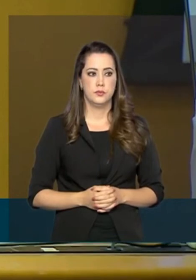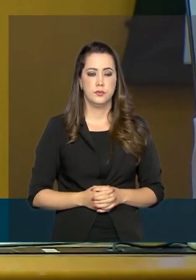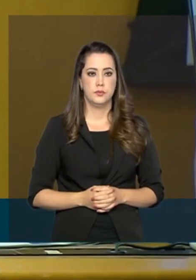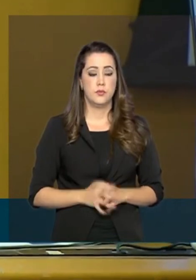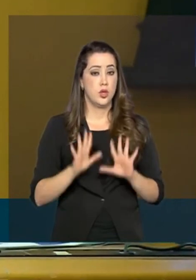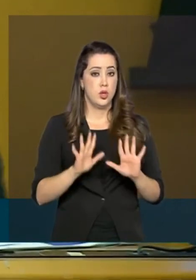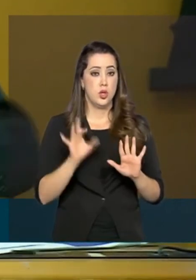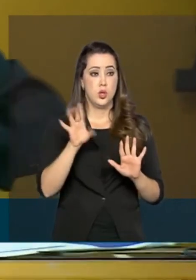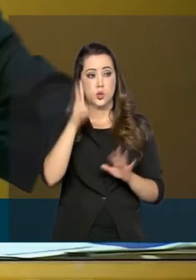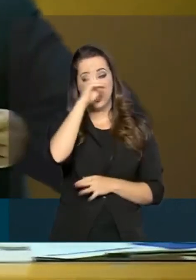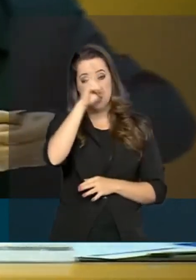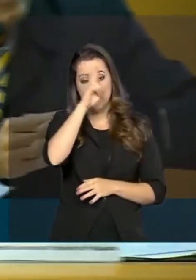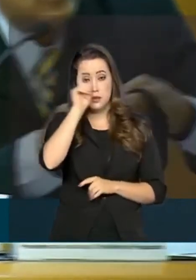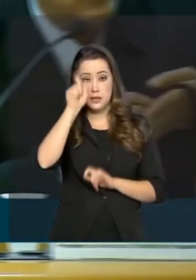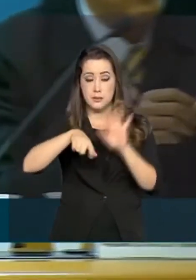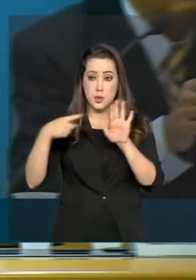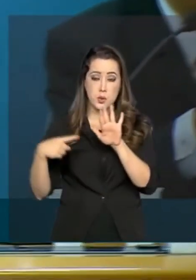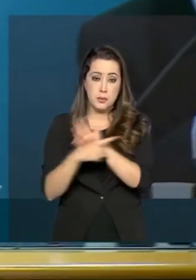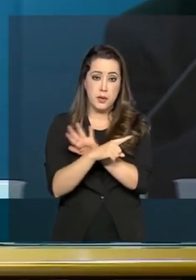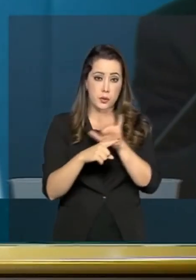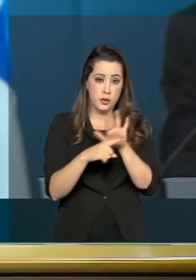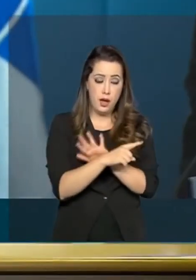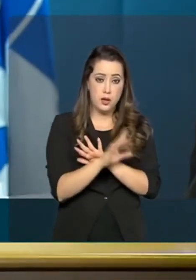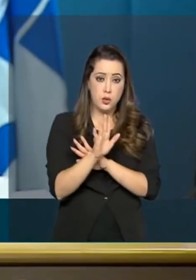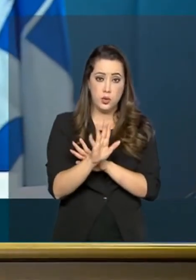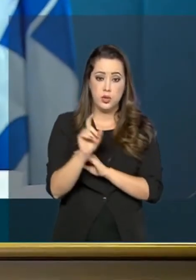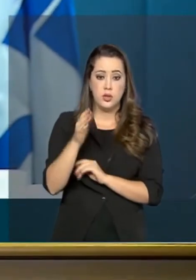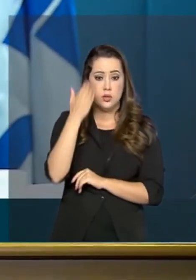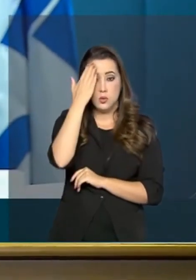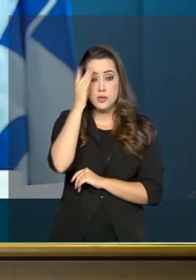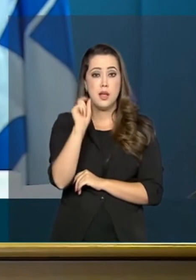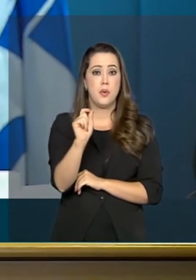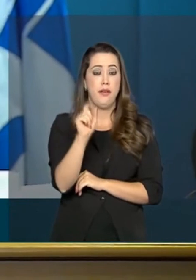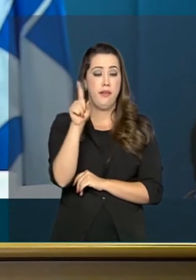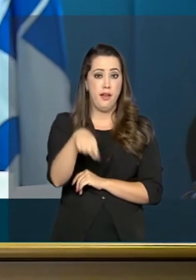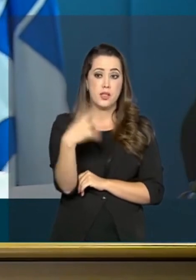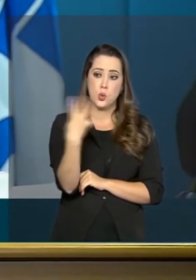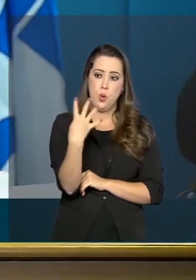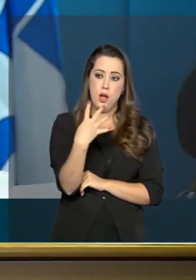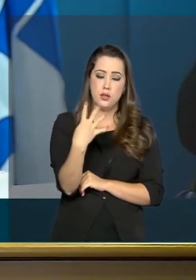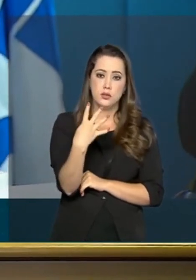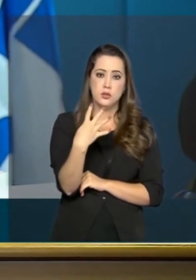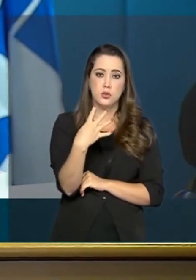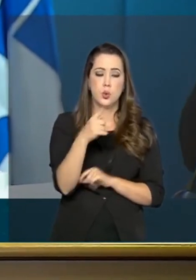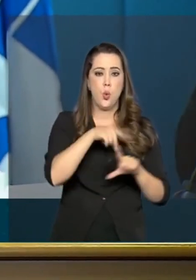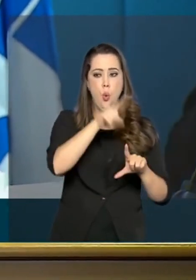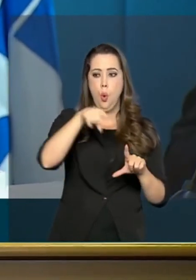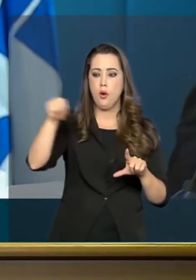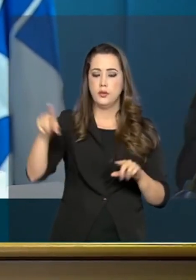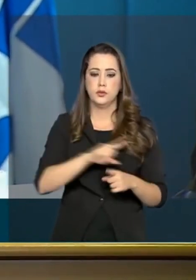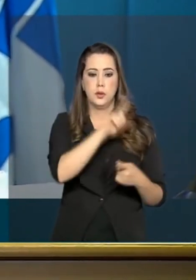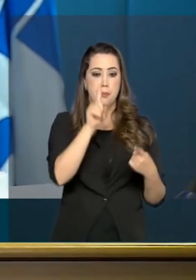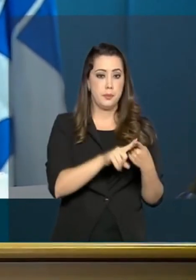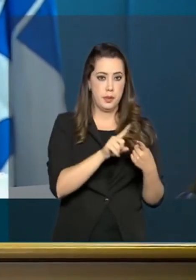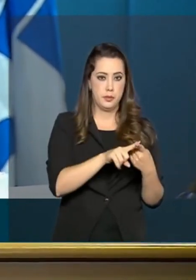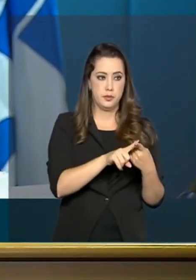Só lembrando que algumas pessoas não têm o conhecimento do que são as 4 ondas ligadas à Covid. Então, a primeira onda diz